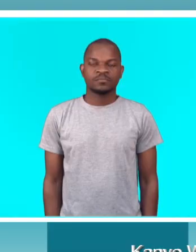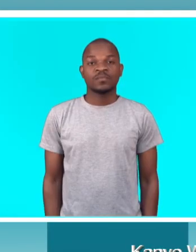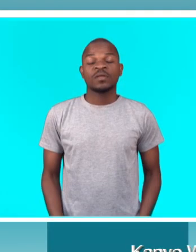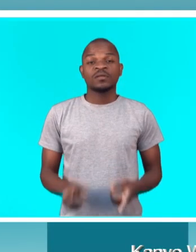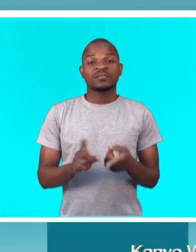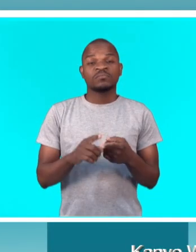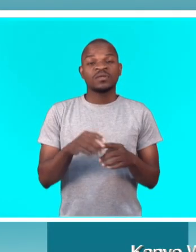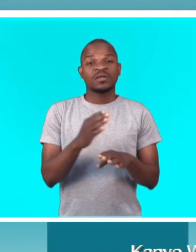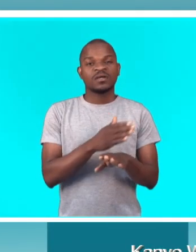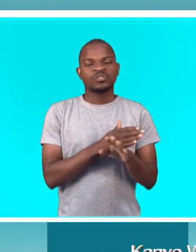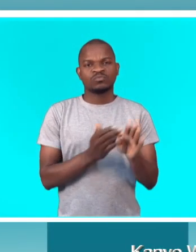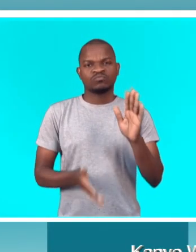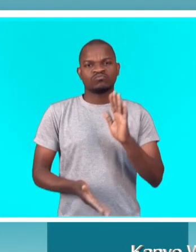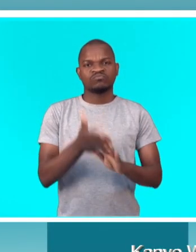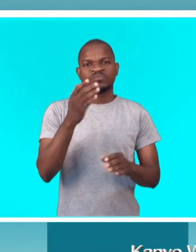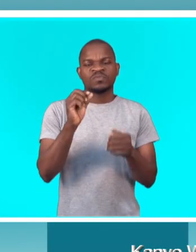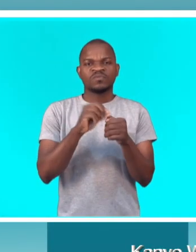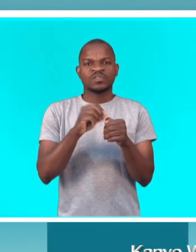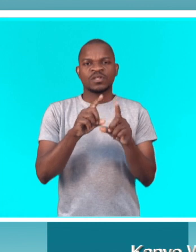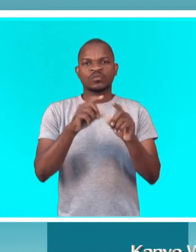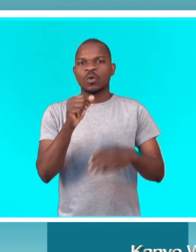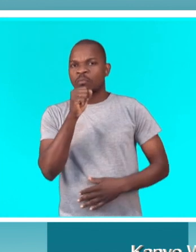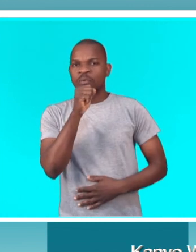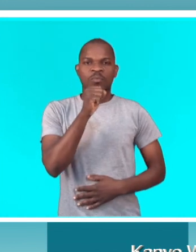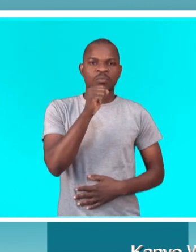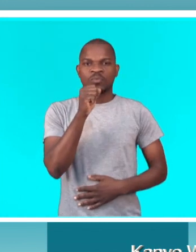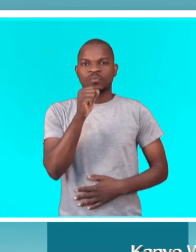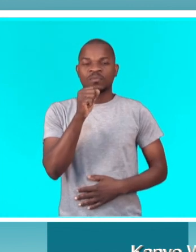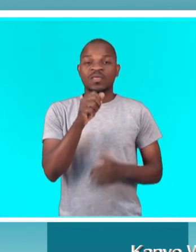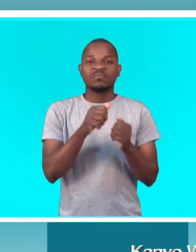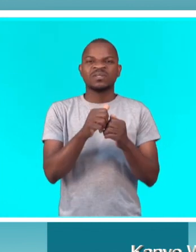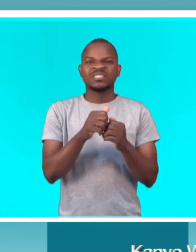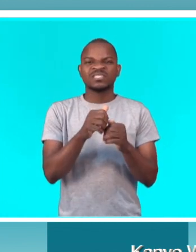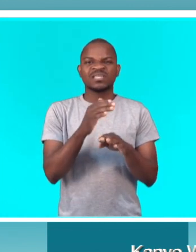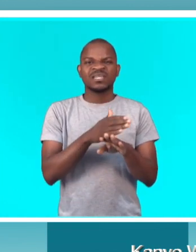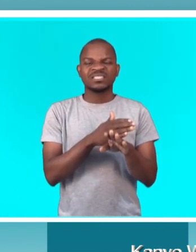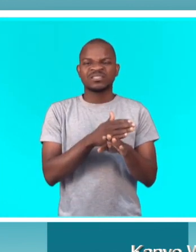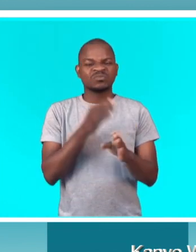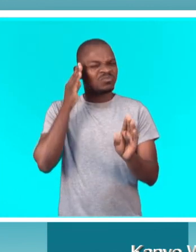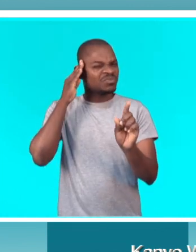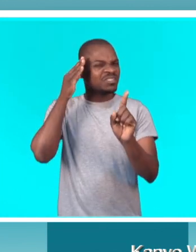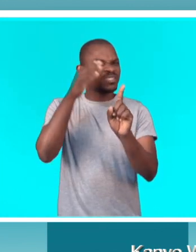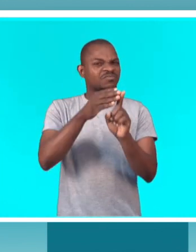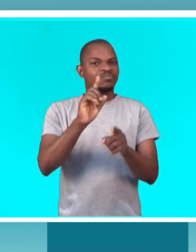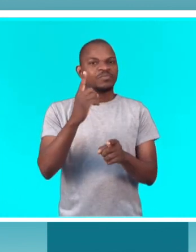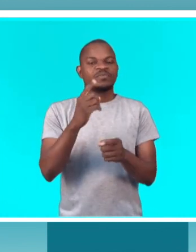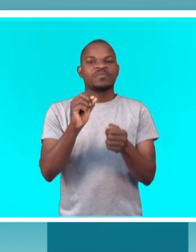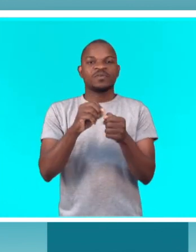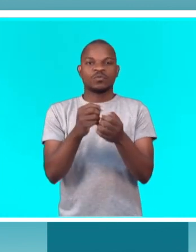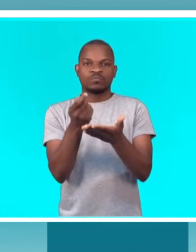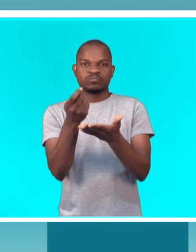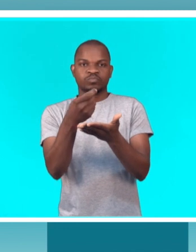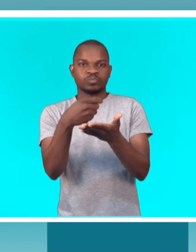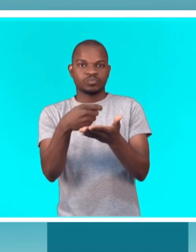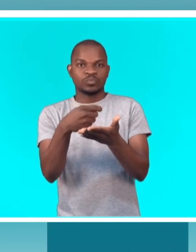Canio West começou produzindo música, mas muito antes disso o que ele queria ser era um designer. Ela te dizia que